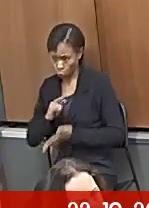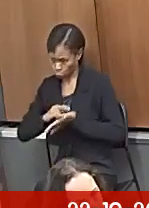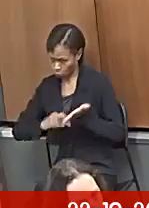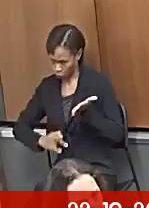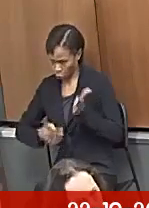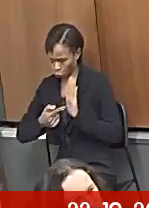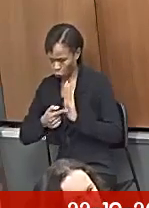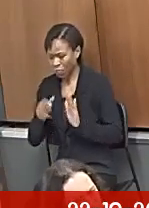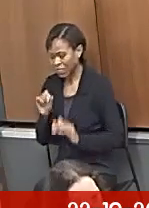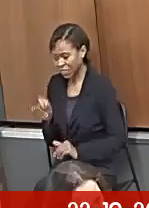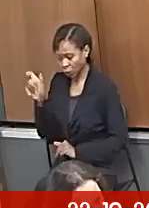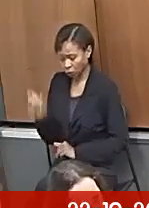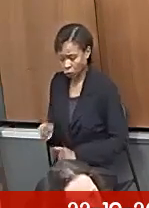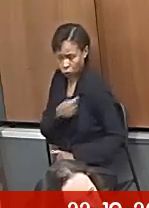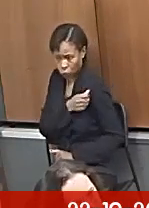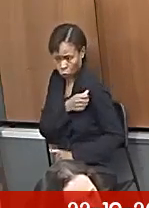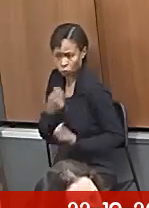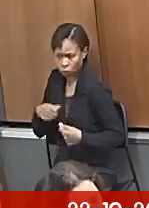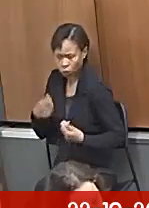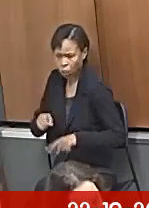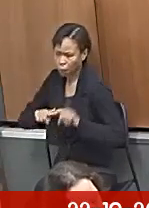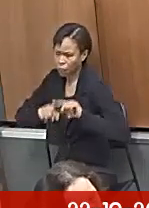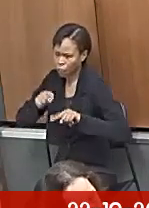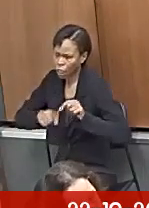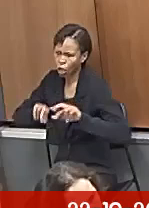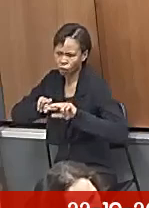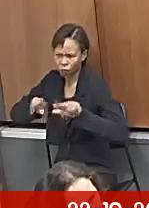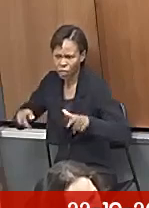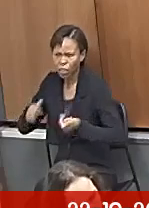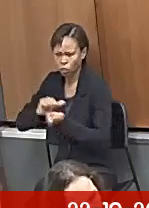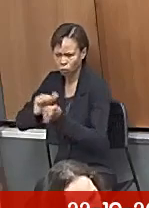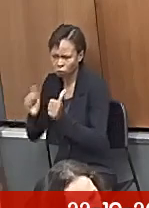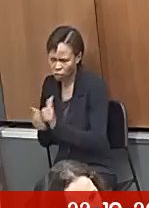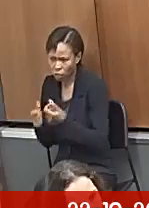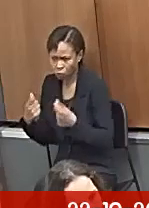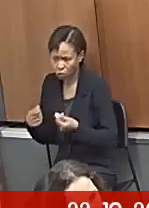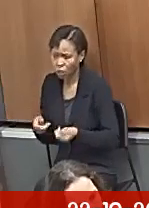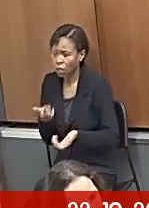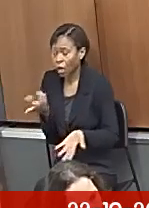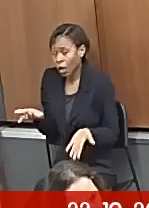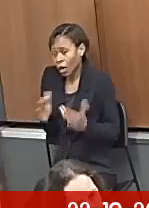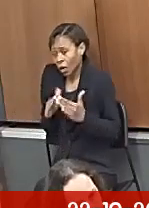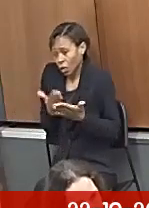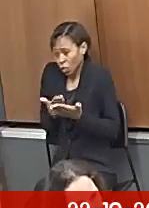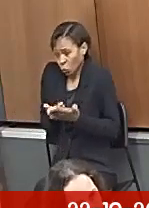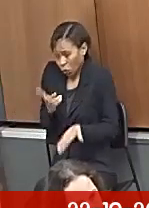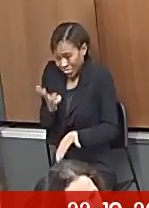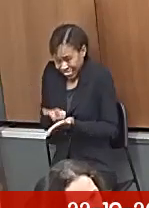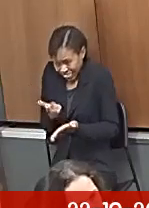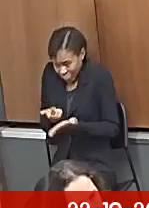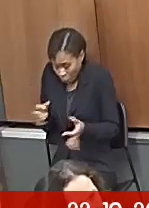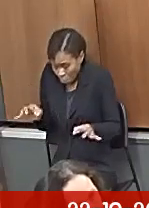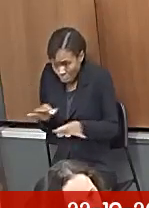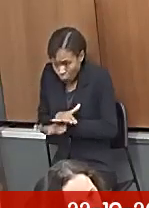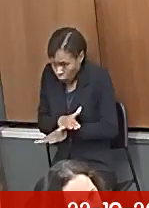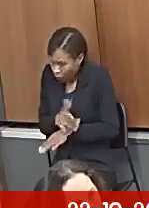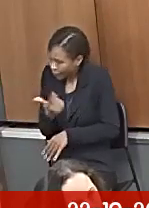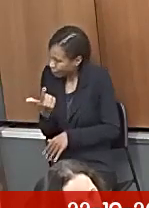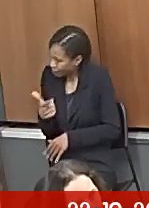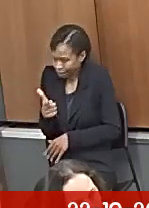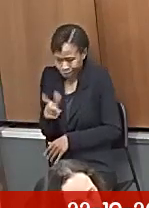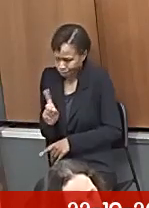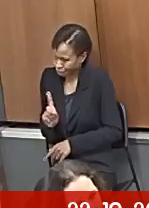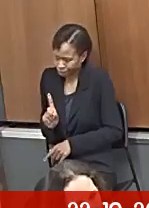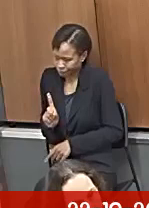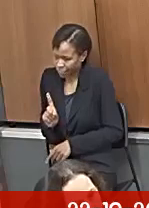uma avaliação diferenciada, de um material didático diferenciado, etc. Nem sempre a escola tem preparo ou tem estrutura para isso. As escolas